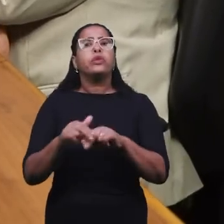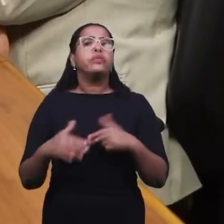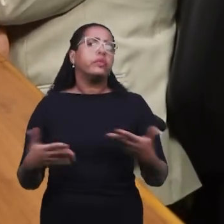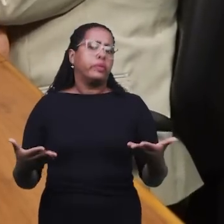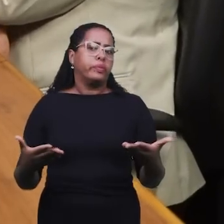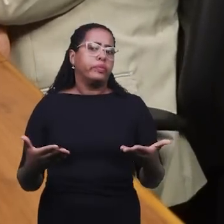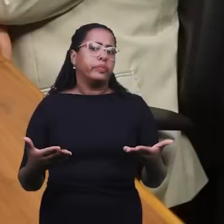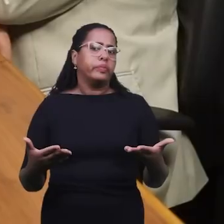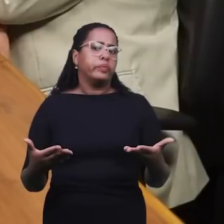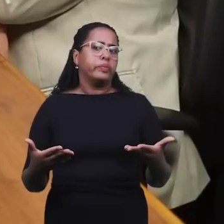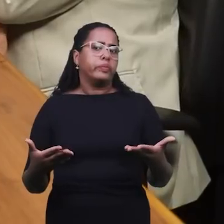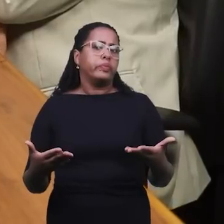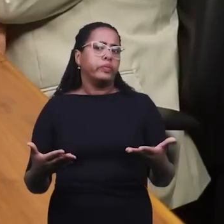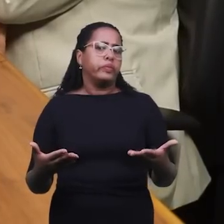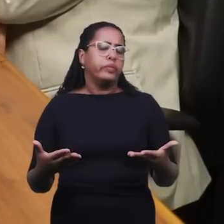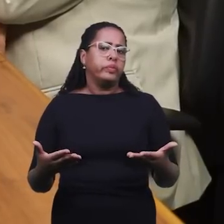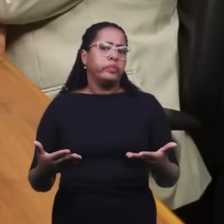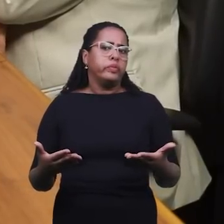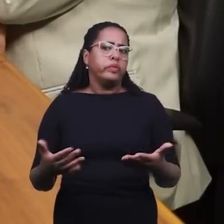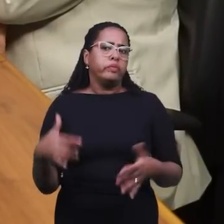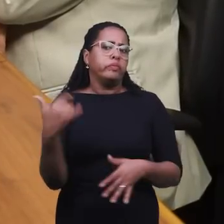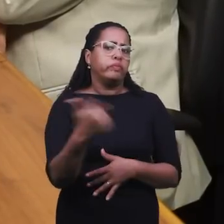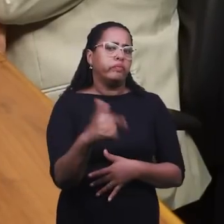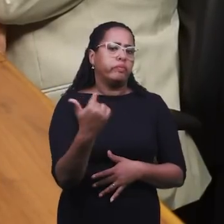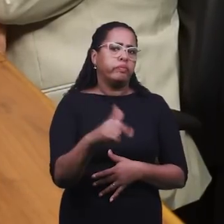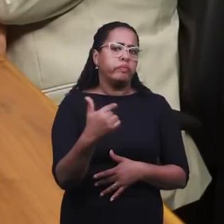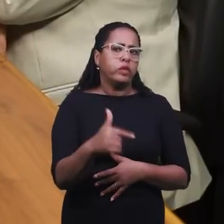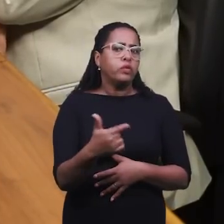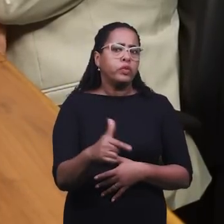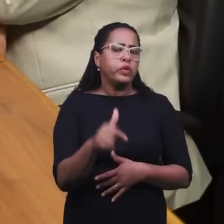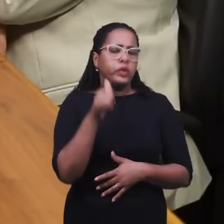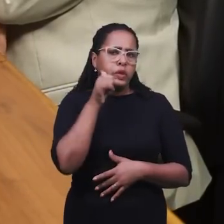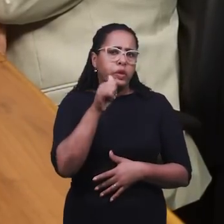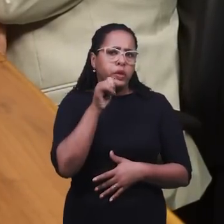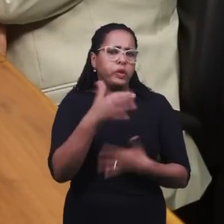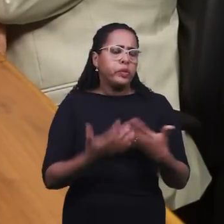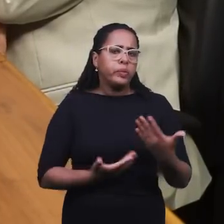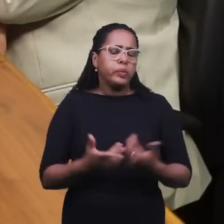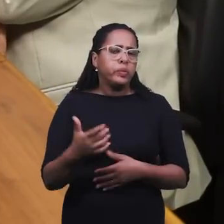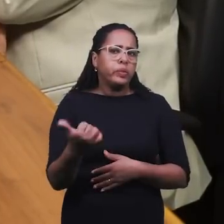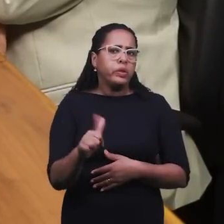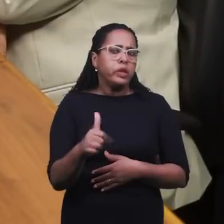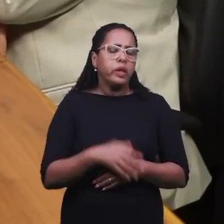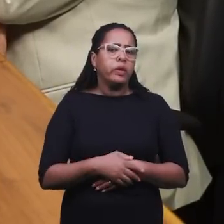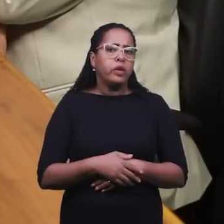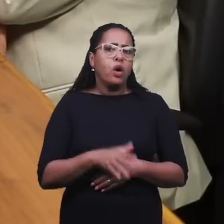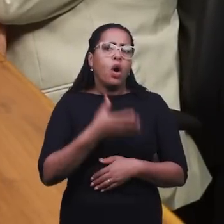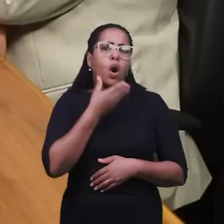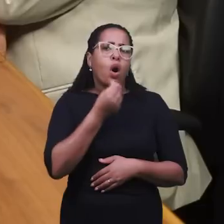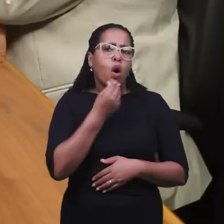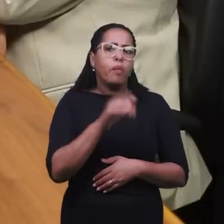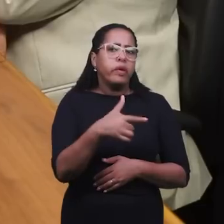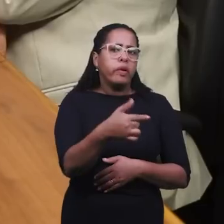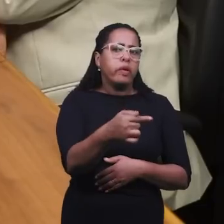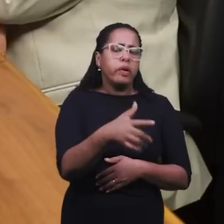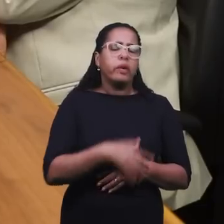sobre os discípulos, as primeiras pessoas a irem ao túmulo. E que foram mulheres. Tá, tudo bem.